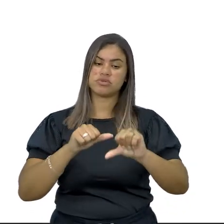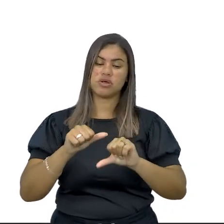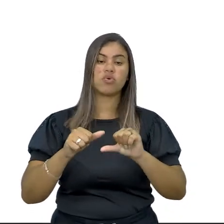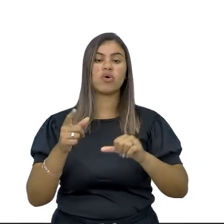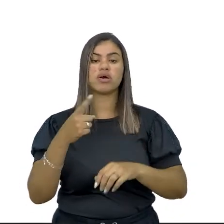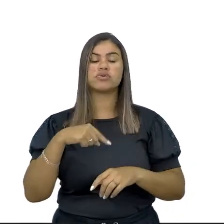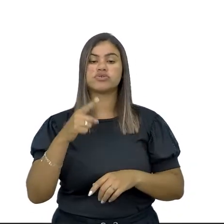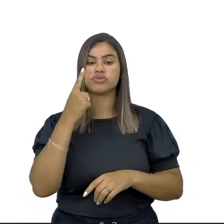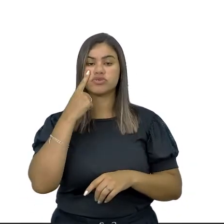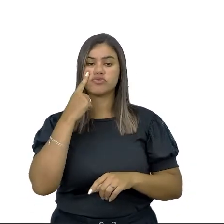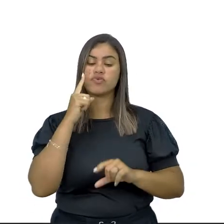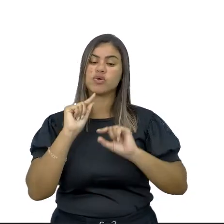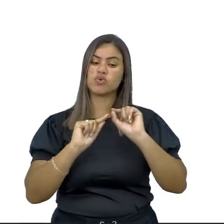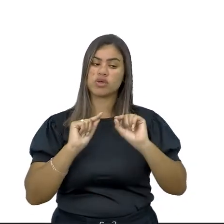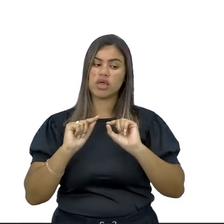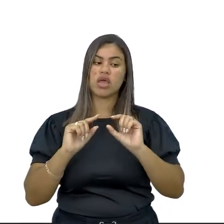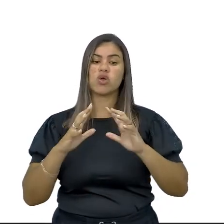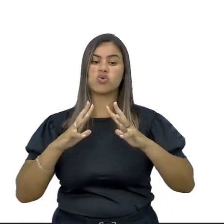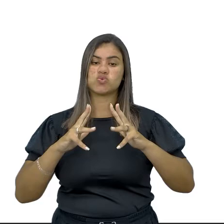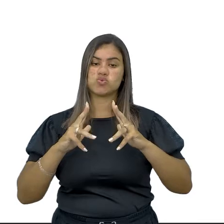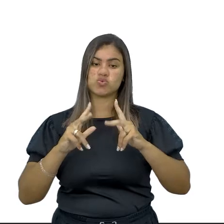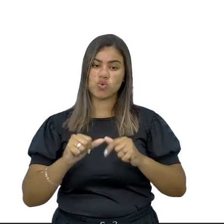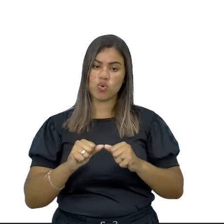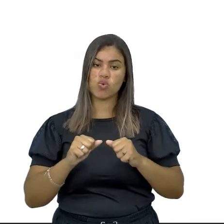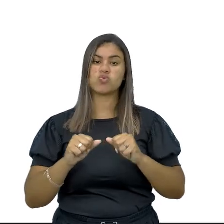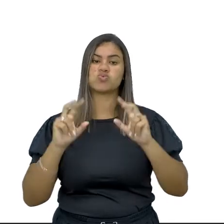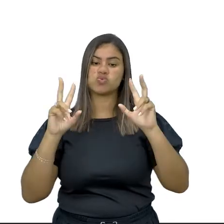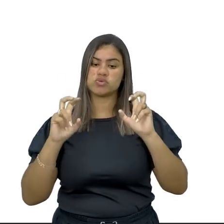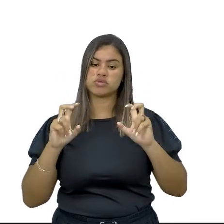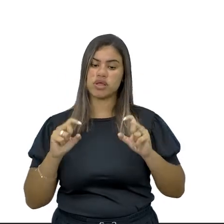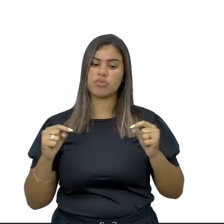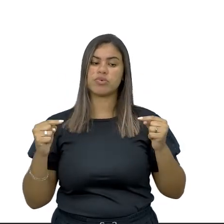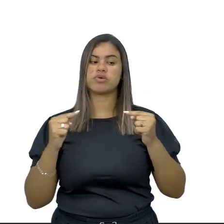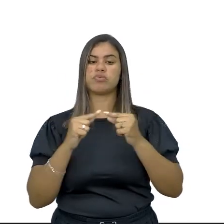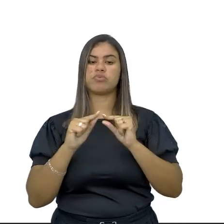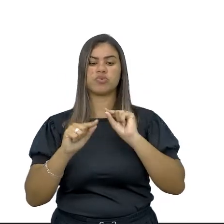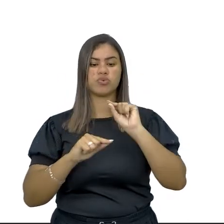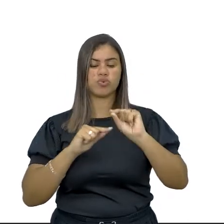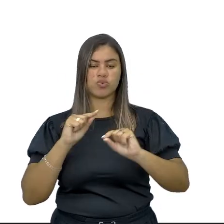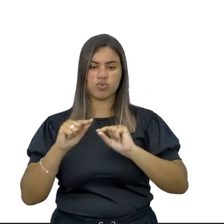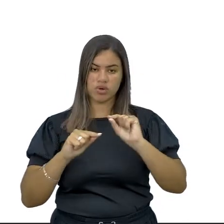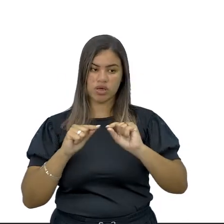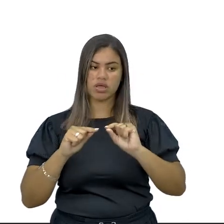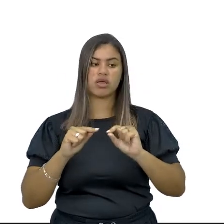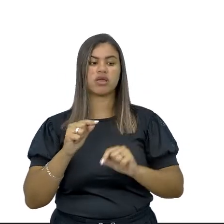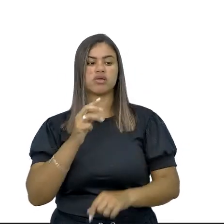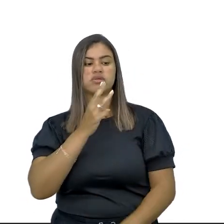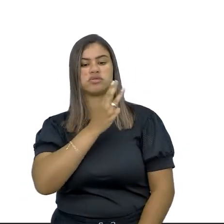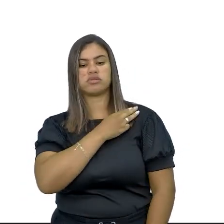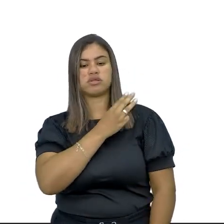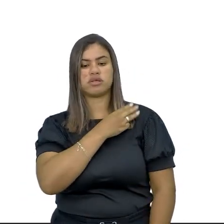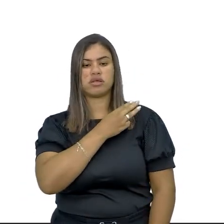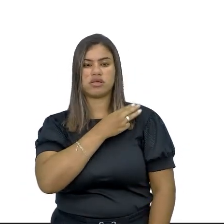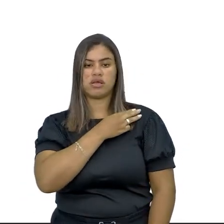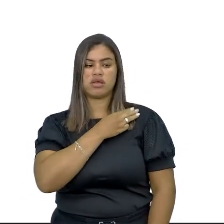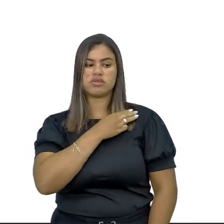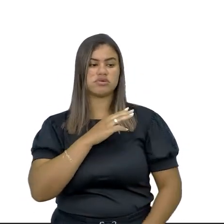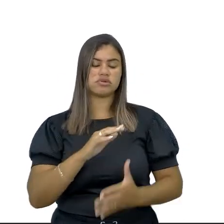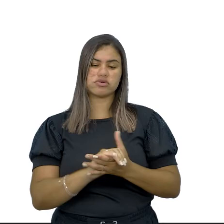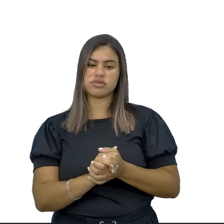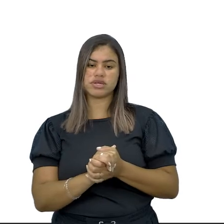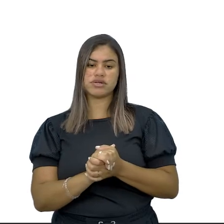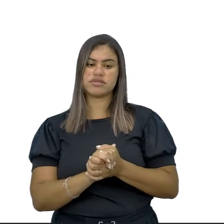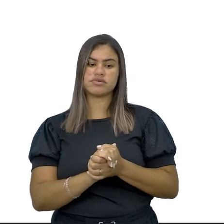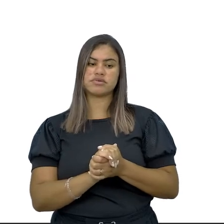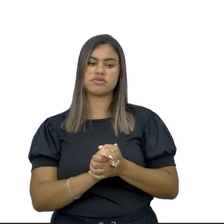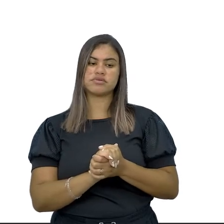podemos observar que todas as unidades temáticas são contempladas para a terceira série ao longo dos anos,